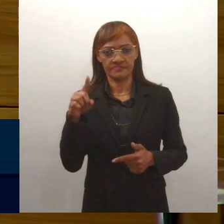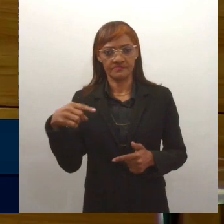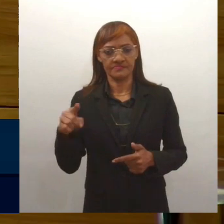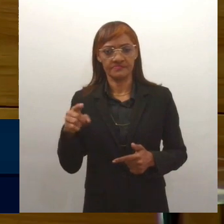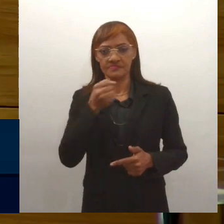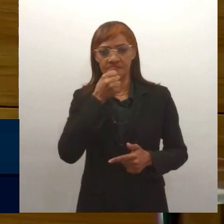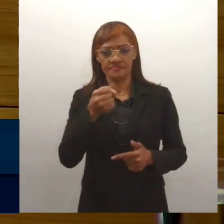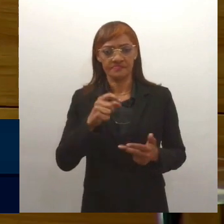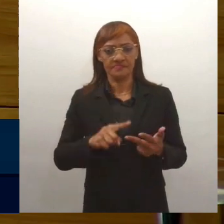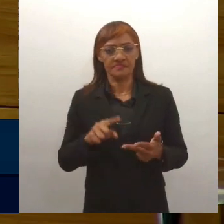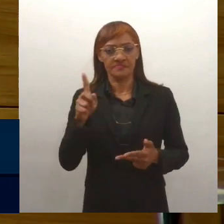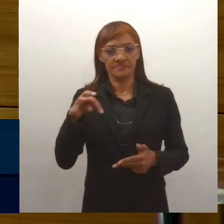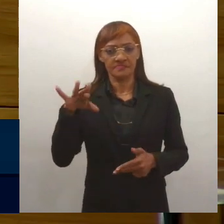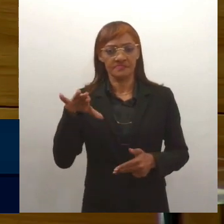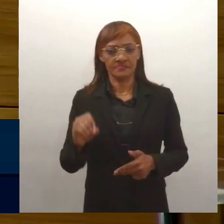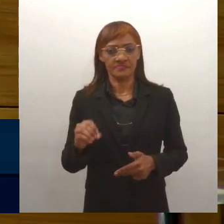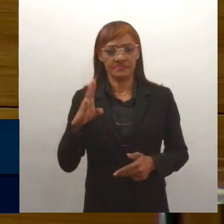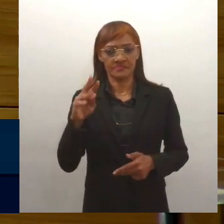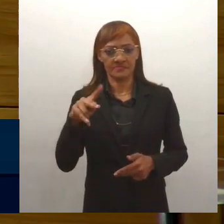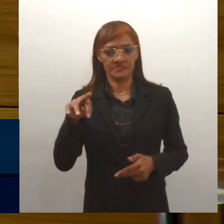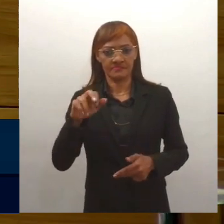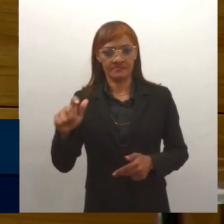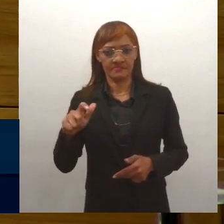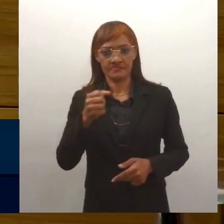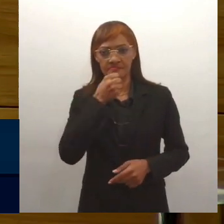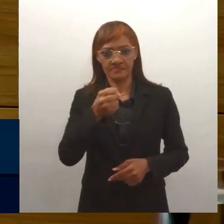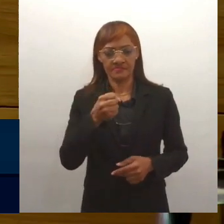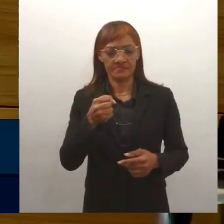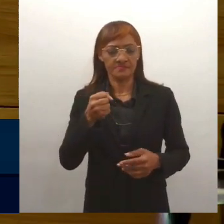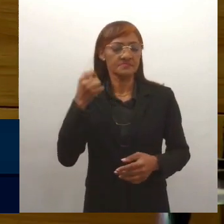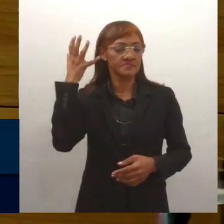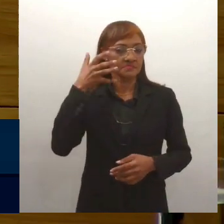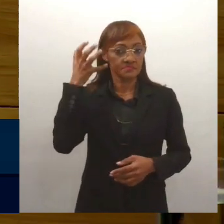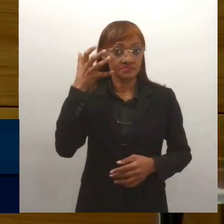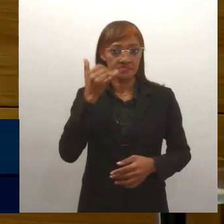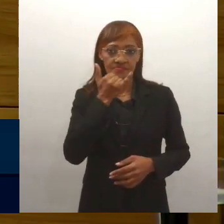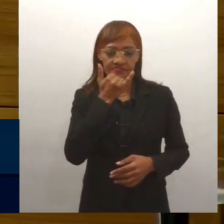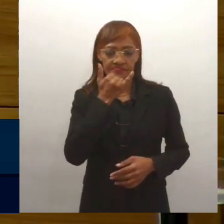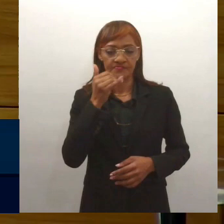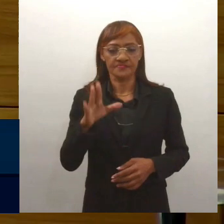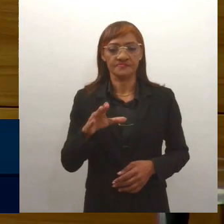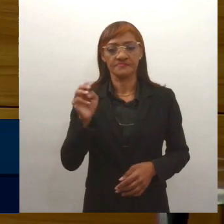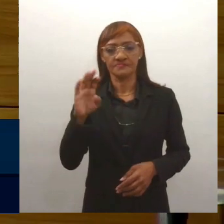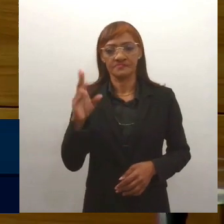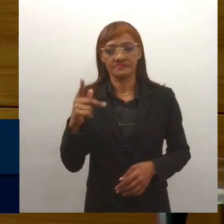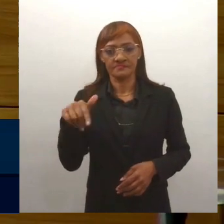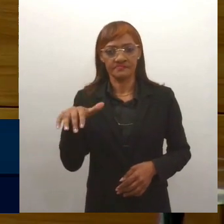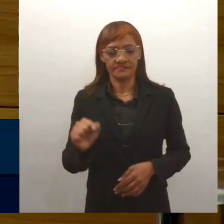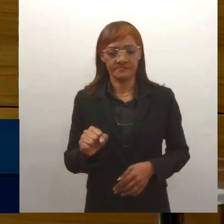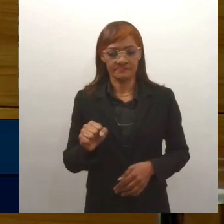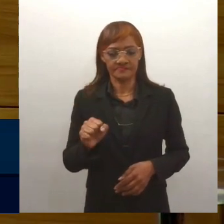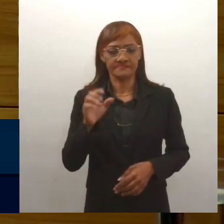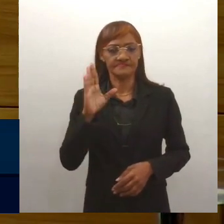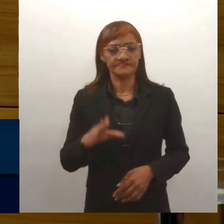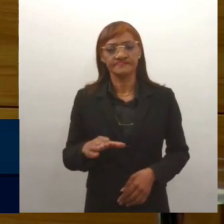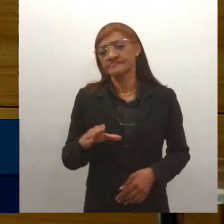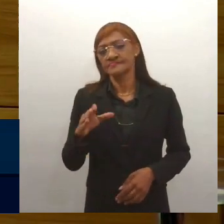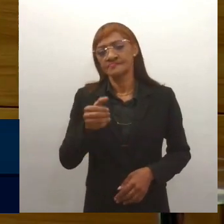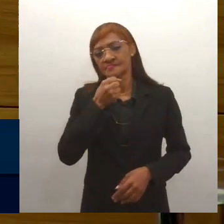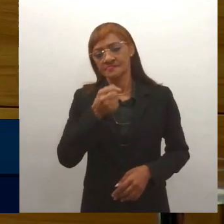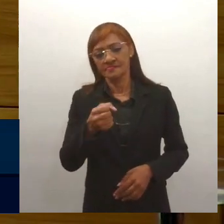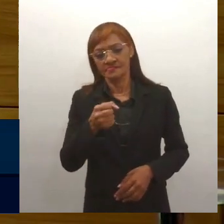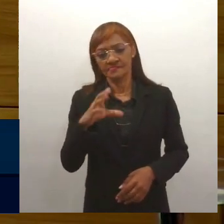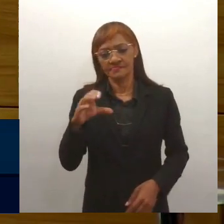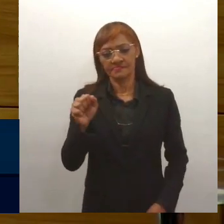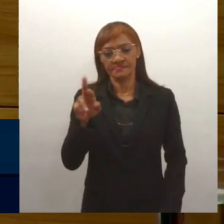radialista; Camila Roberto Santos de Araújo, jornalista; Carla Stefanini de Santana Macedo, jornalista;